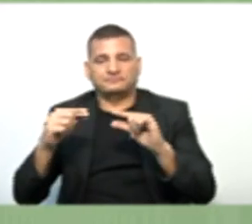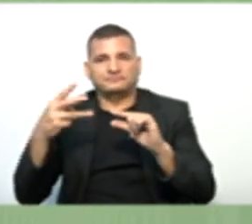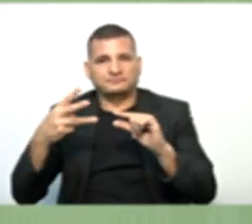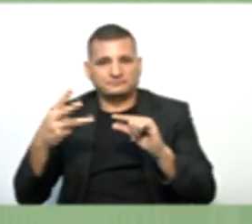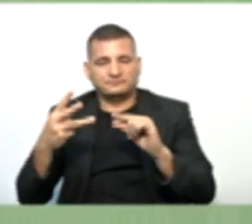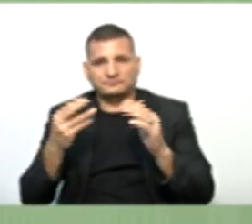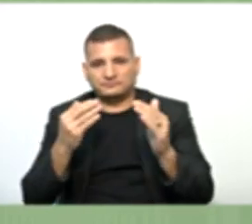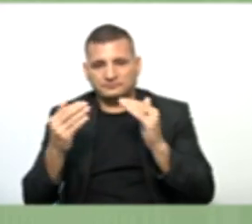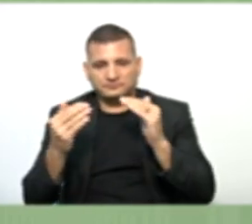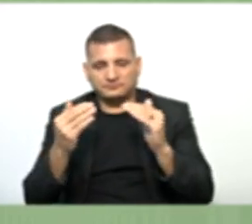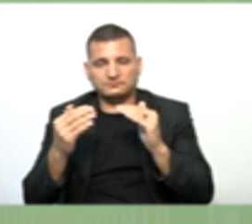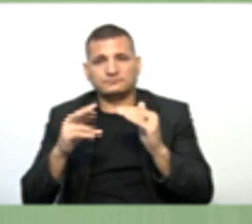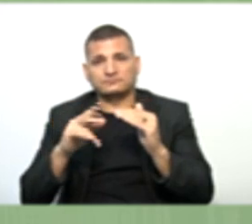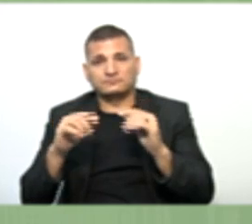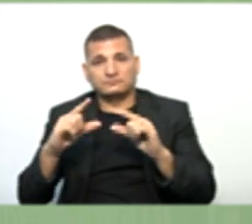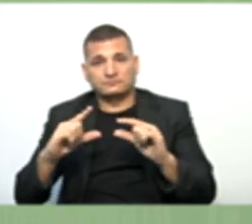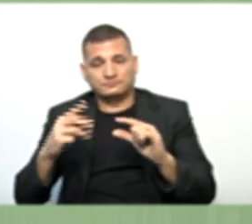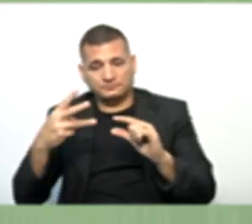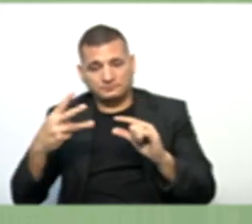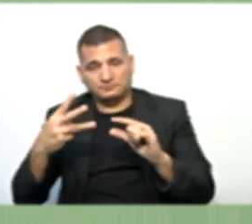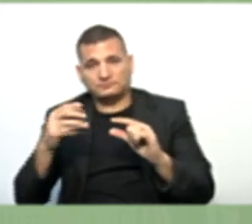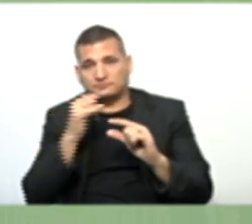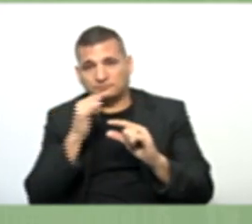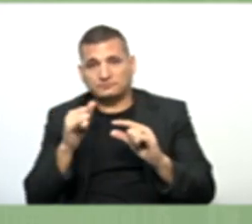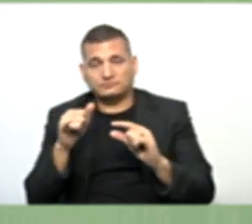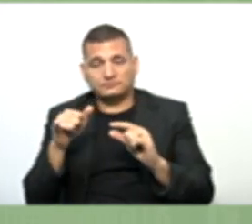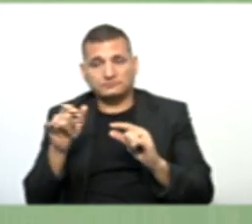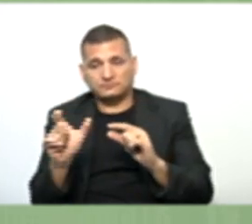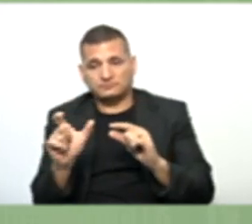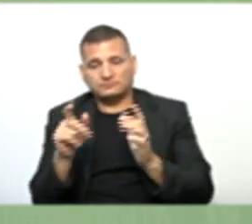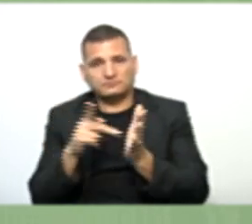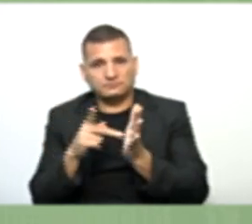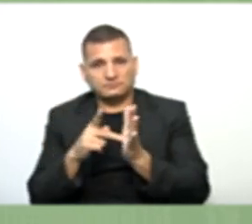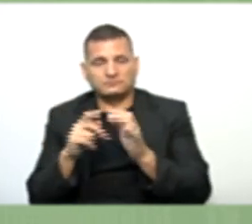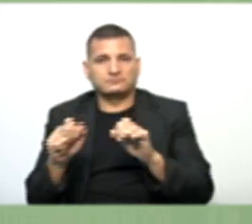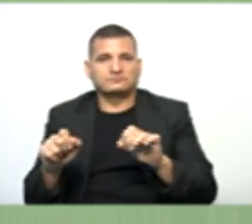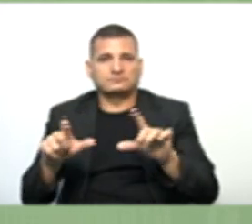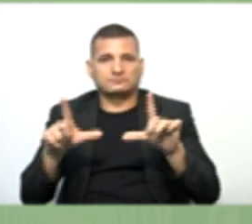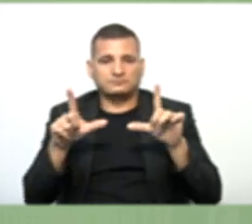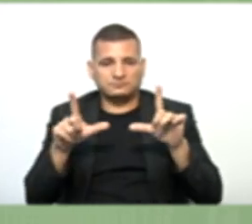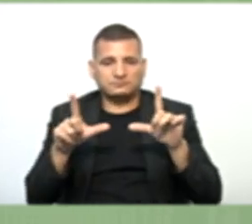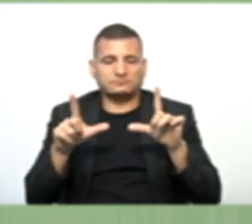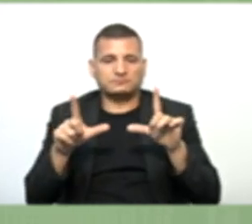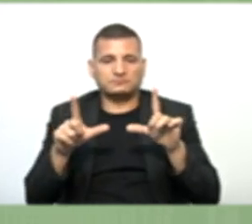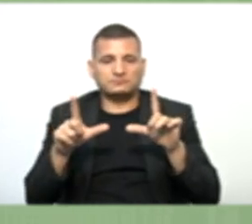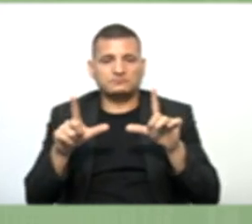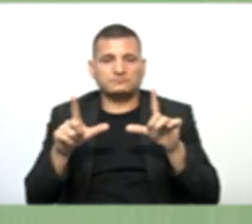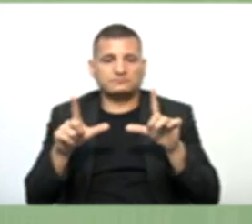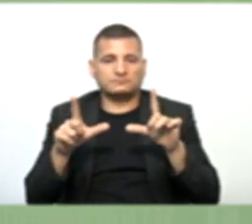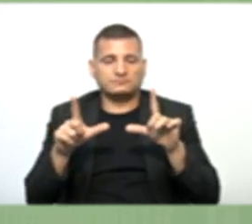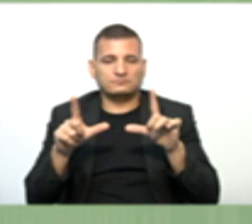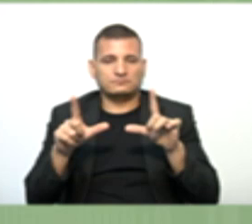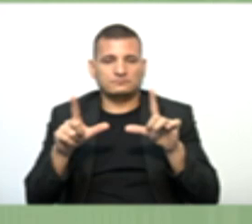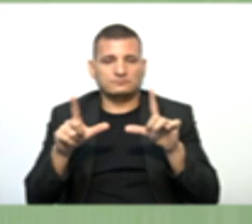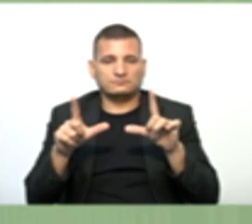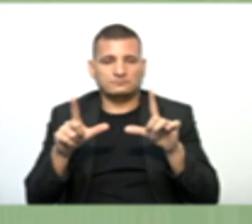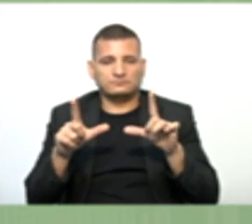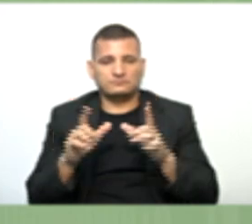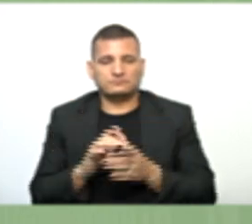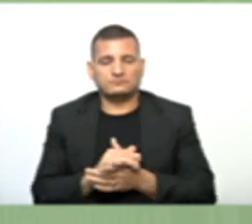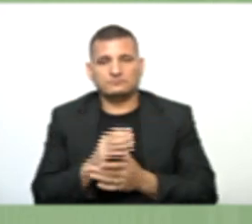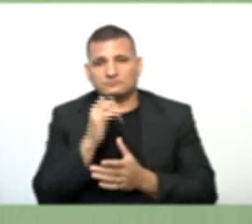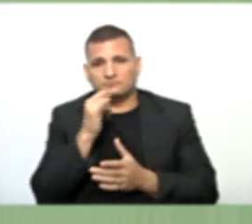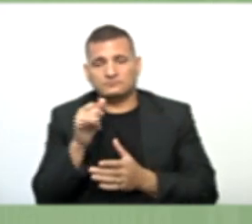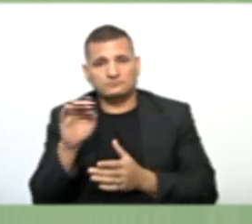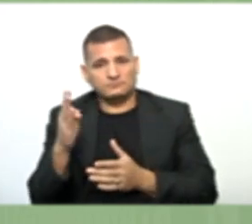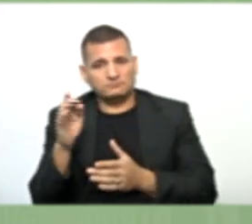executar o comando 3 se essa condição for verdadeira. E depois ele parte para os próximos comandos. Se for falsa, ele